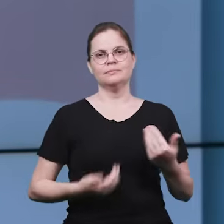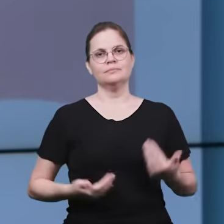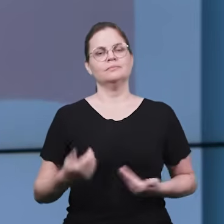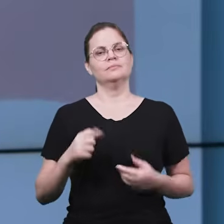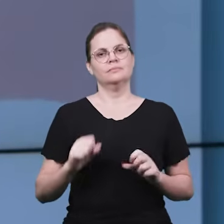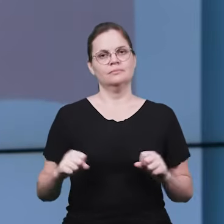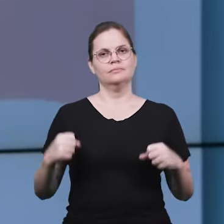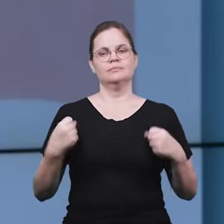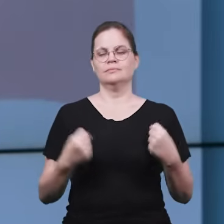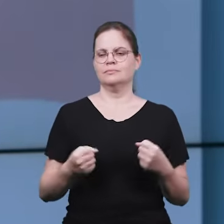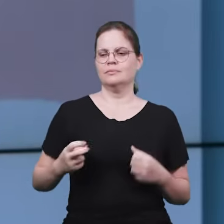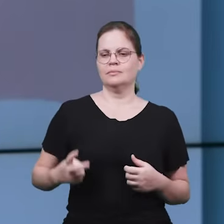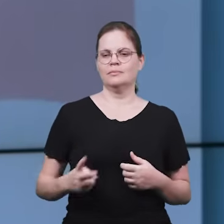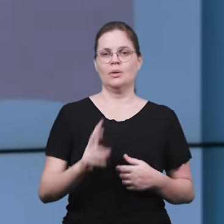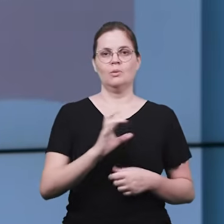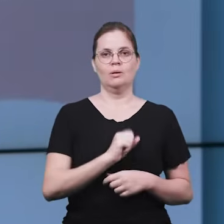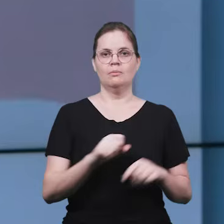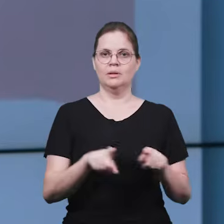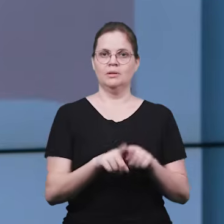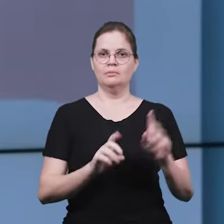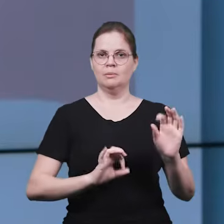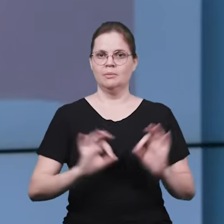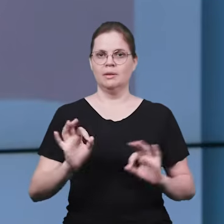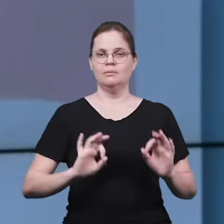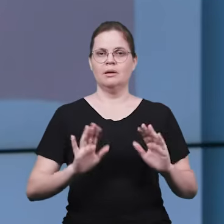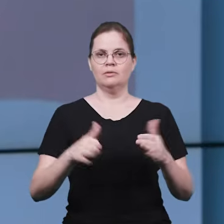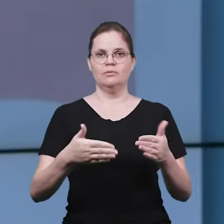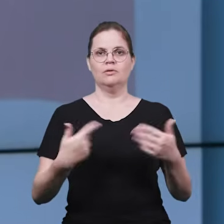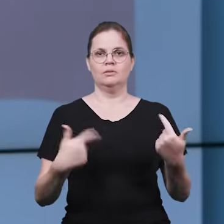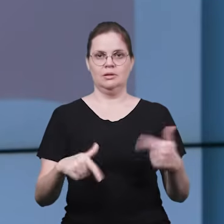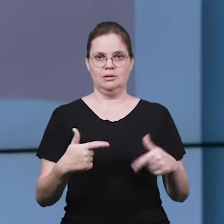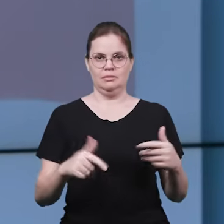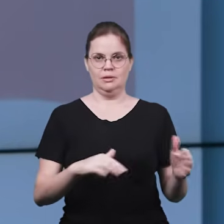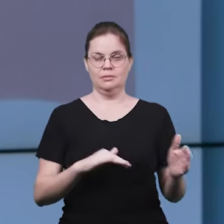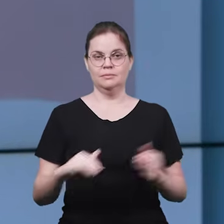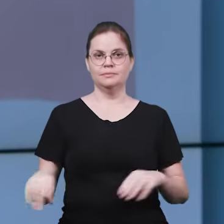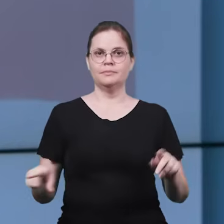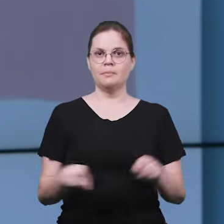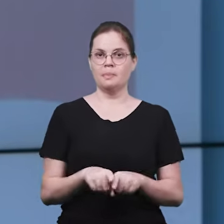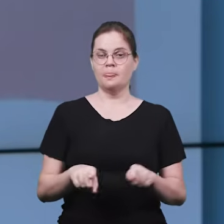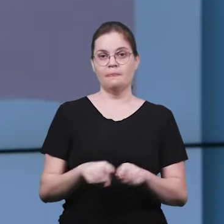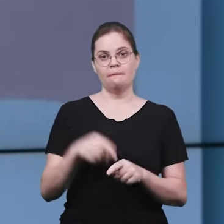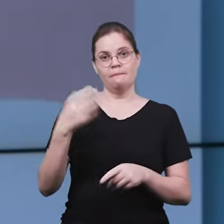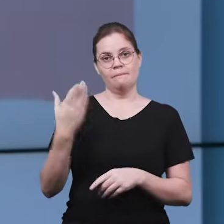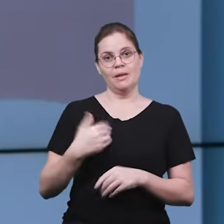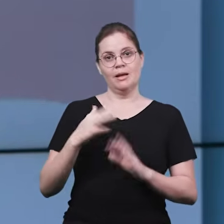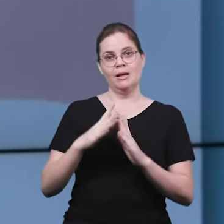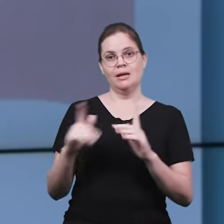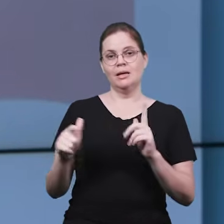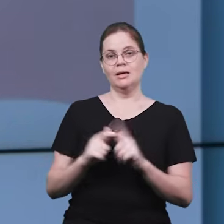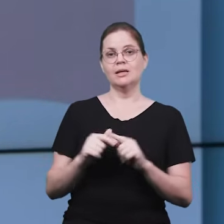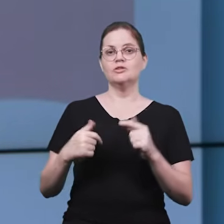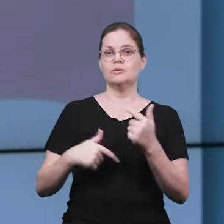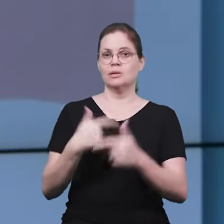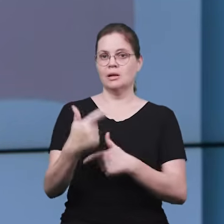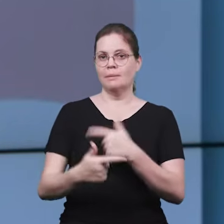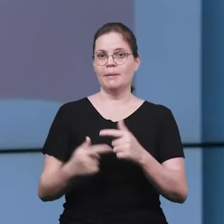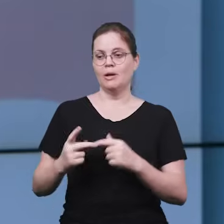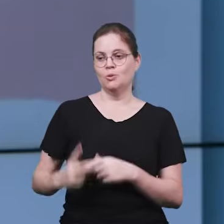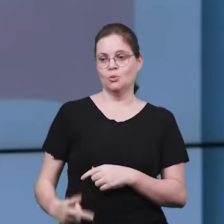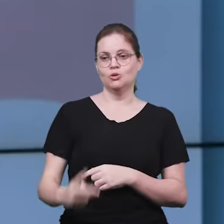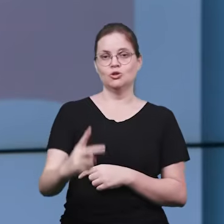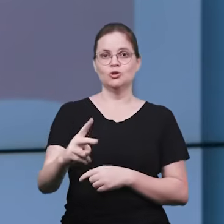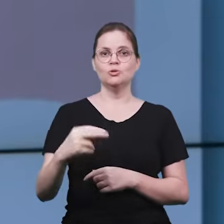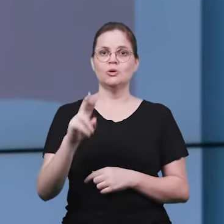se dedica com tanto amor e preparo a este trabalho. E é a obra do Senhor, sendo realizada na